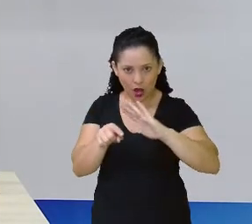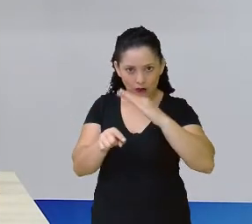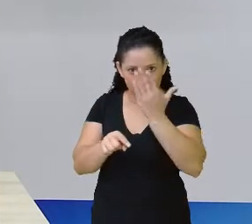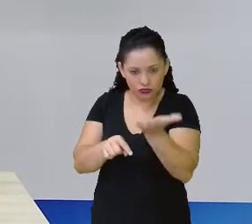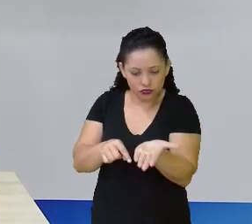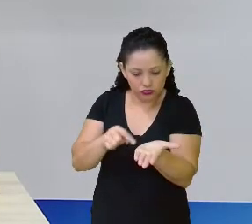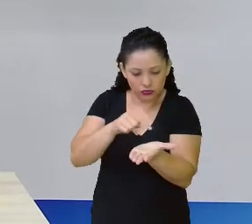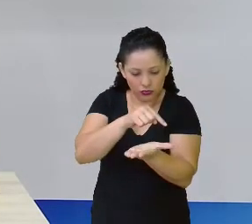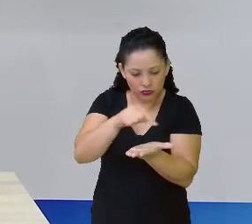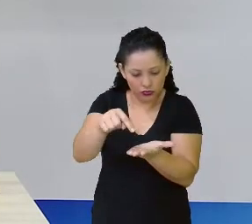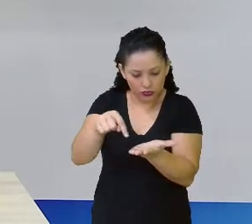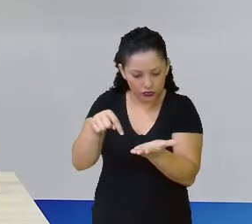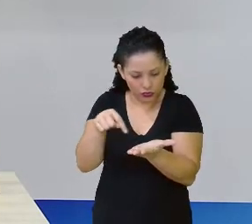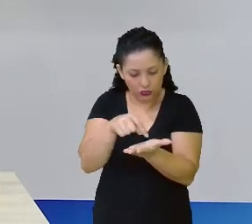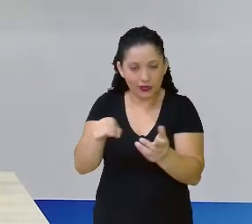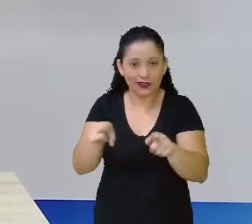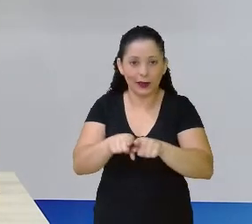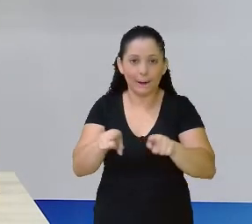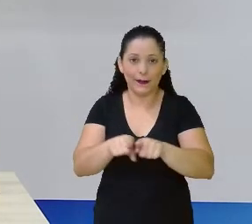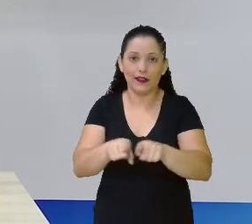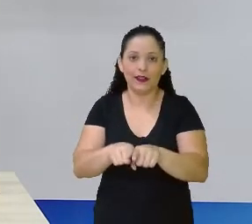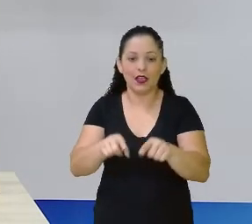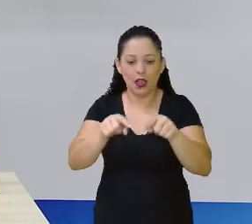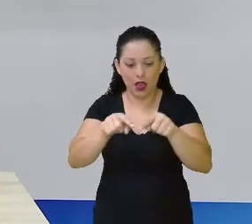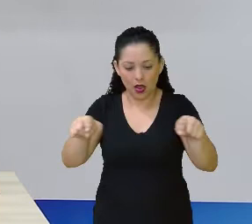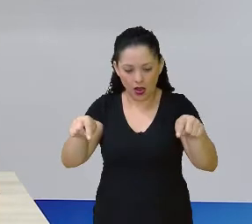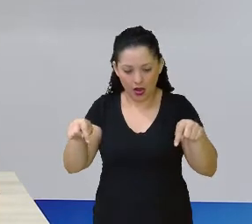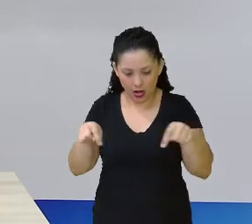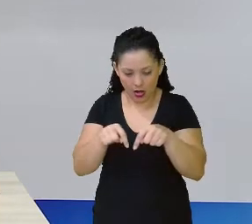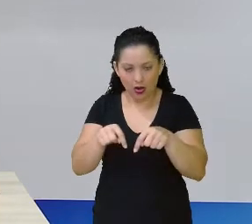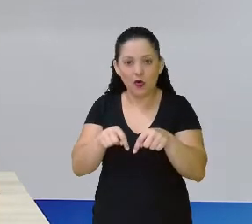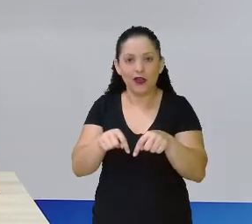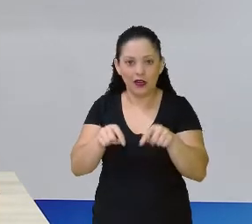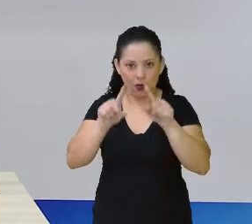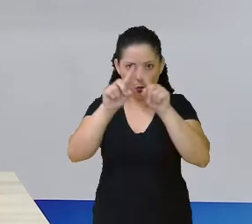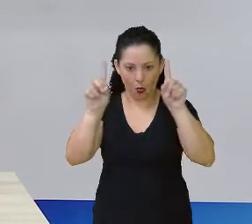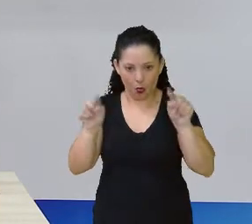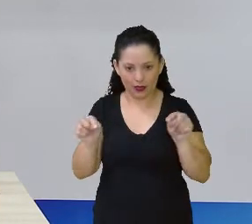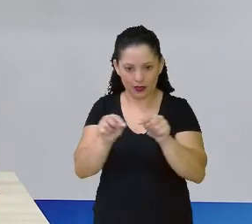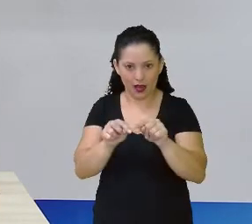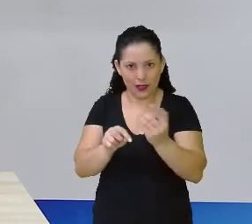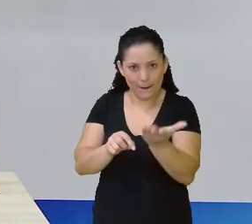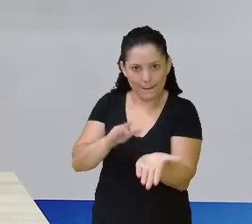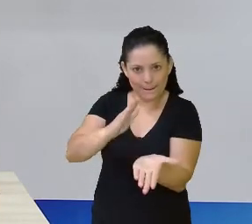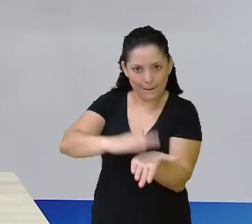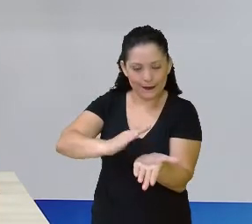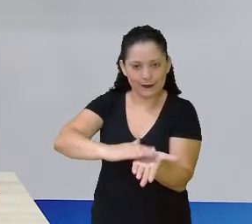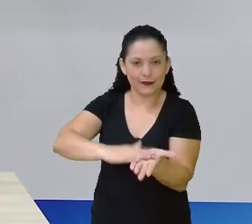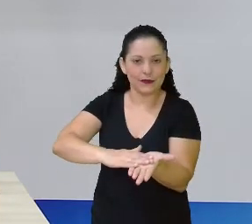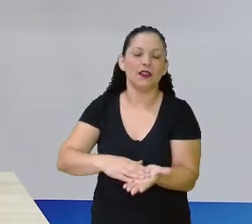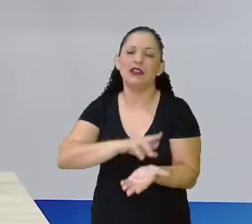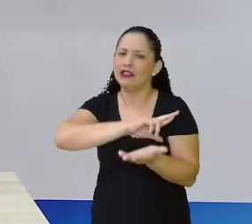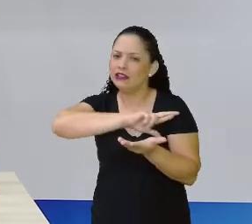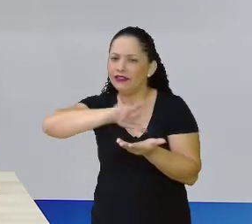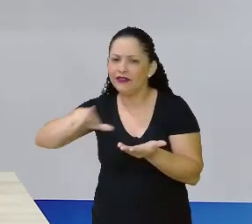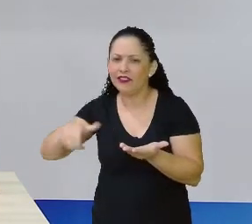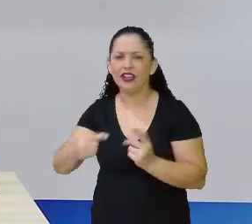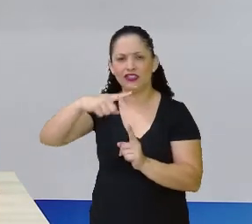posso ter pirâmide com base pentagonal, hexagonal. Tenho várias